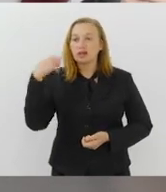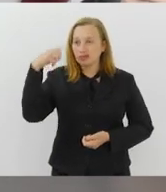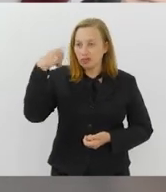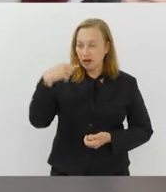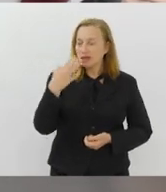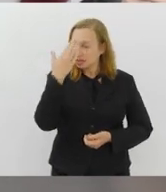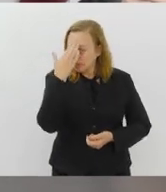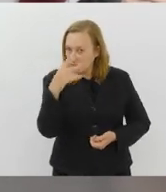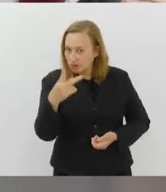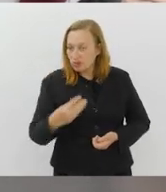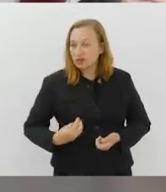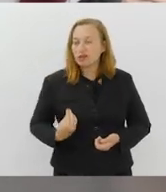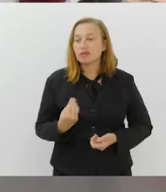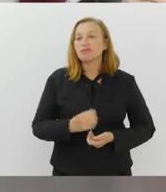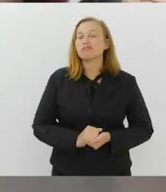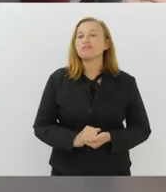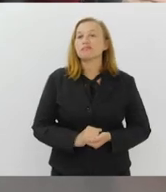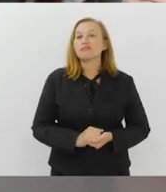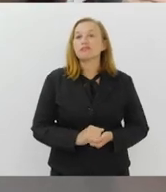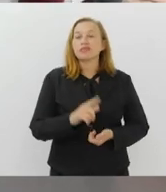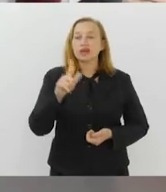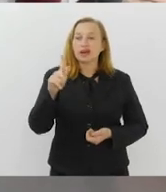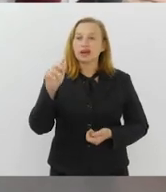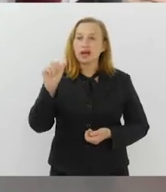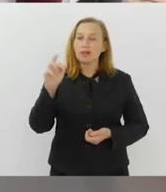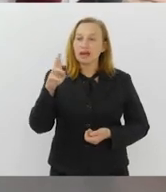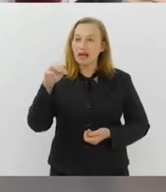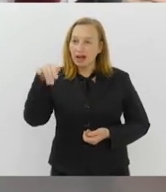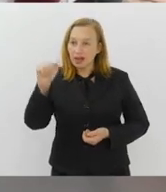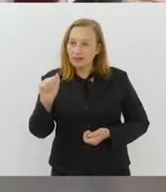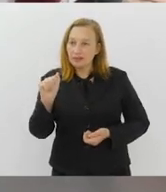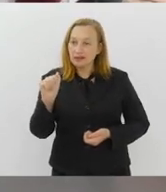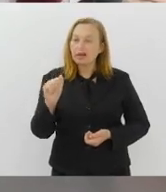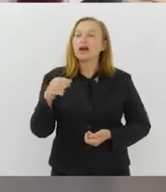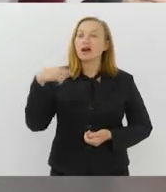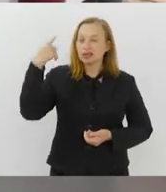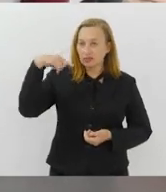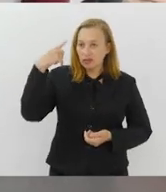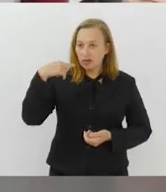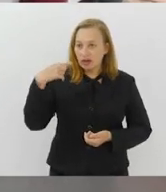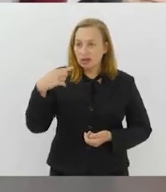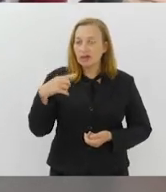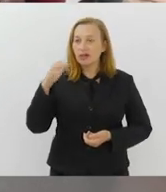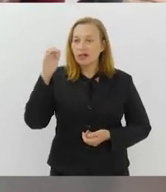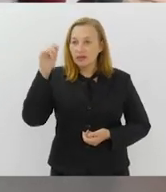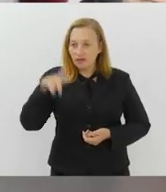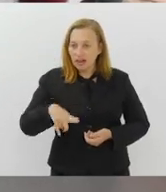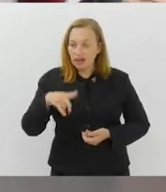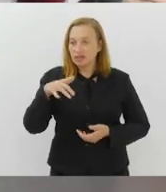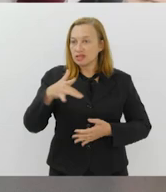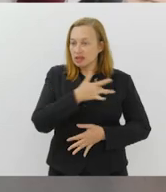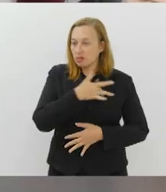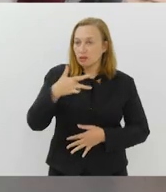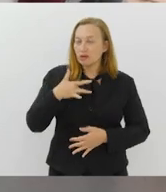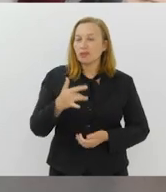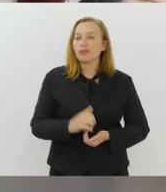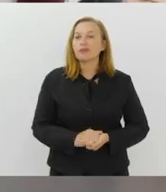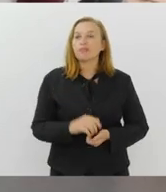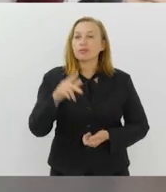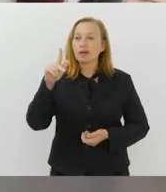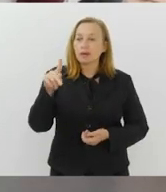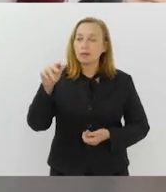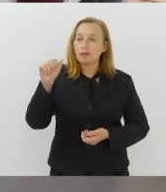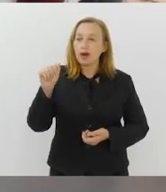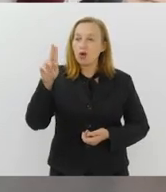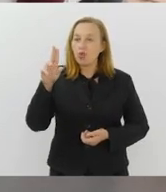obrigado pela presença. Gabriela Nunes, também advogada da Fena Saúde. O Paulo